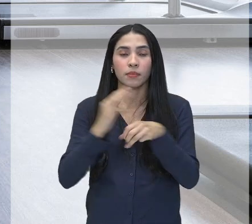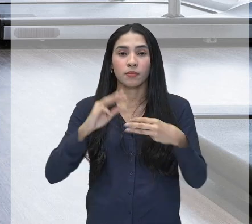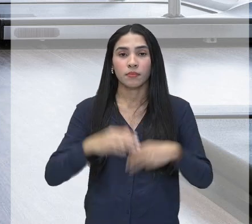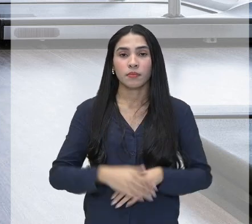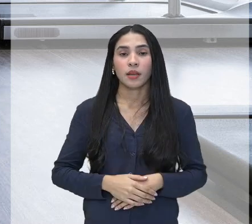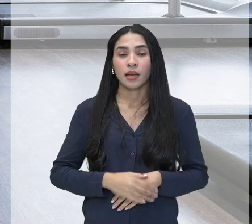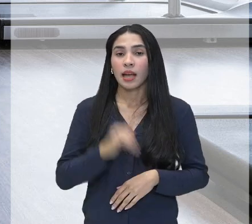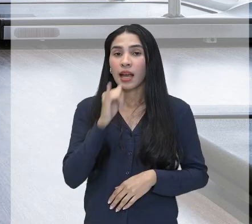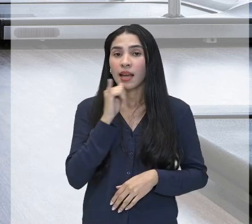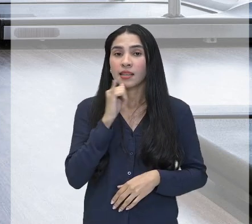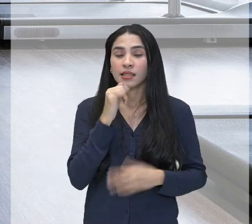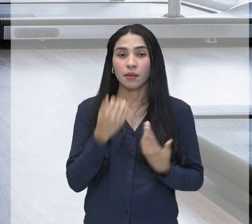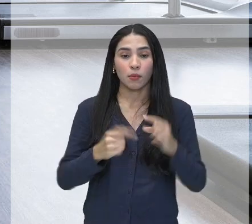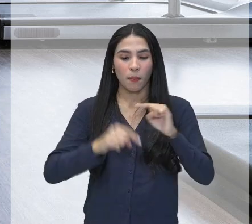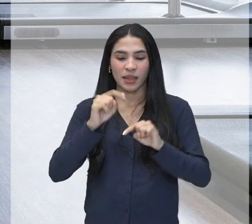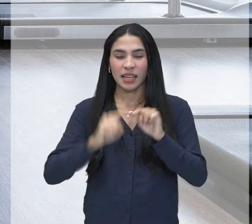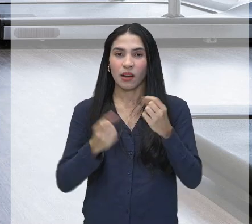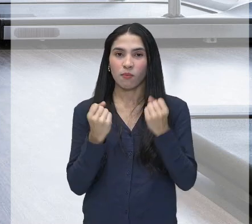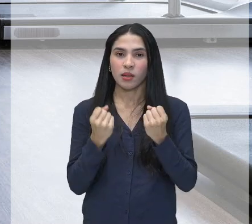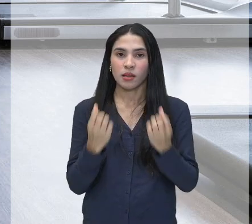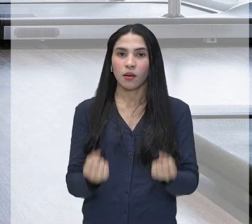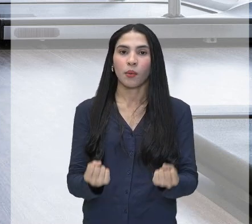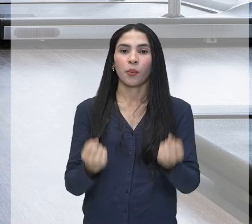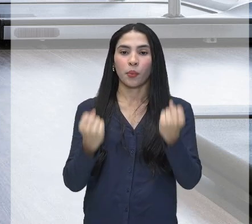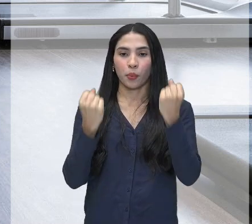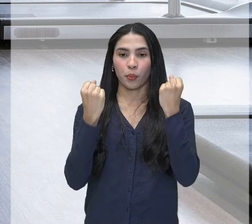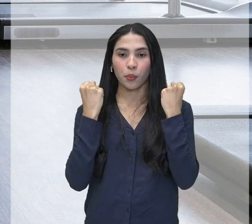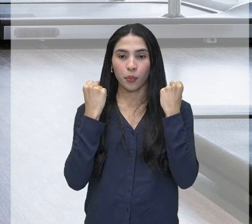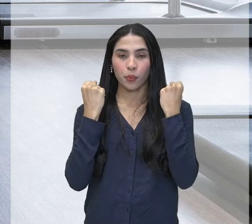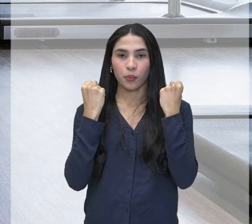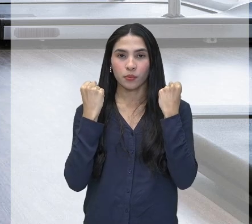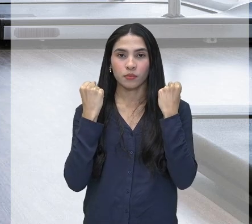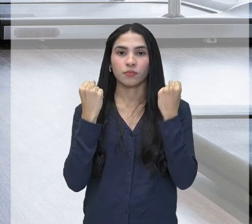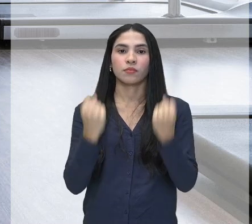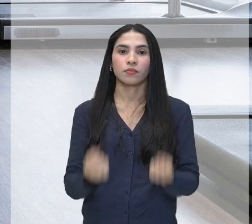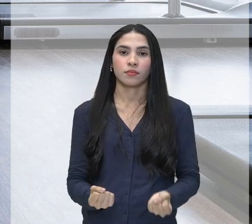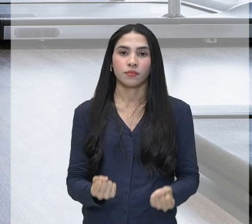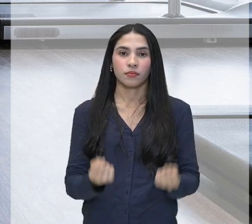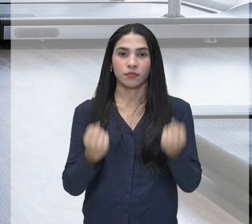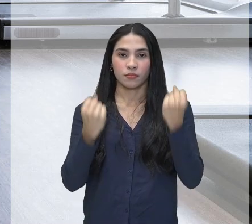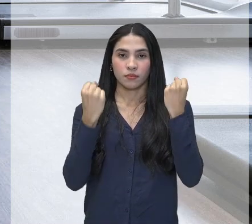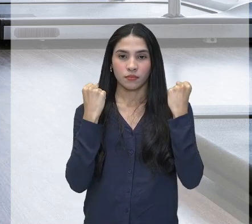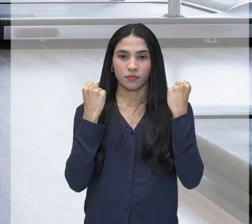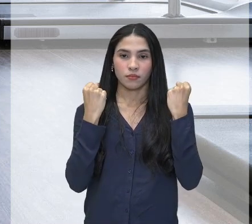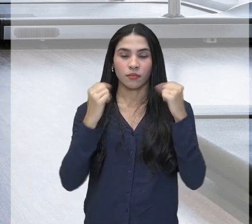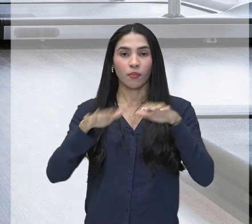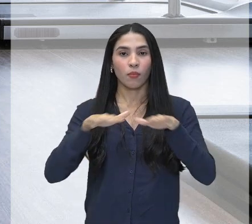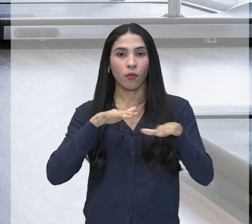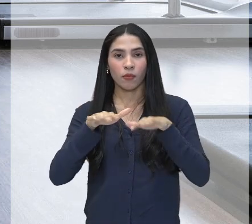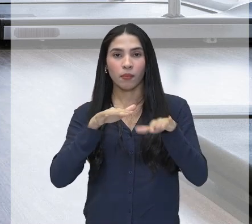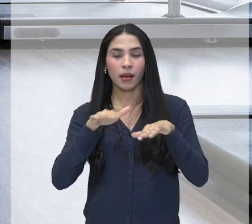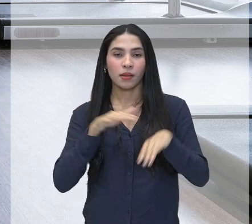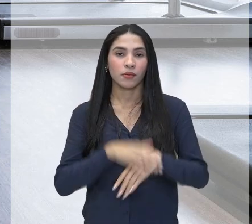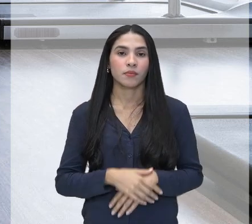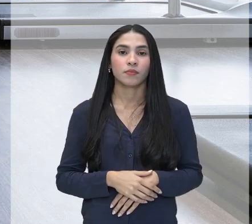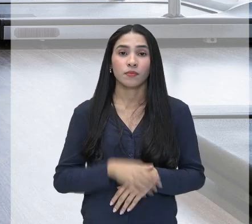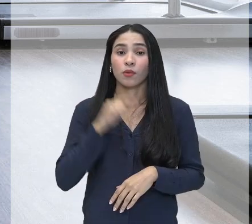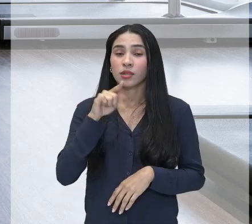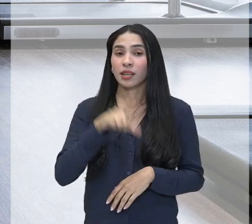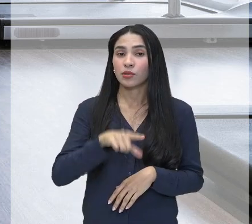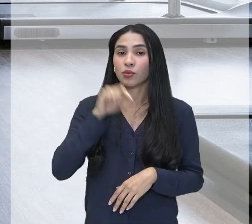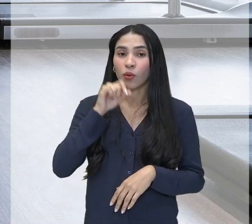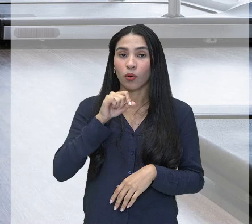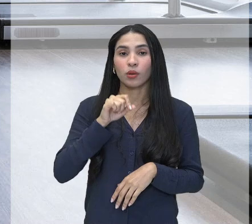no levantamento desse peso e retorno à posição inicial. Então, o movimento completo eu designo ali